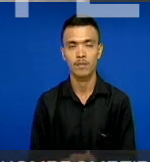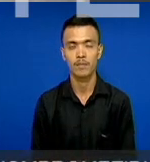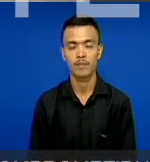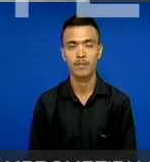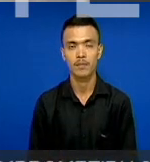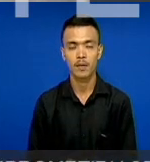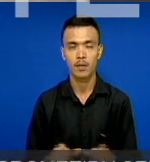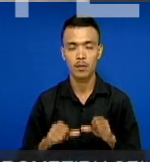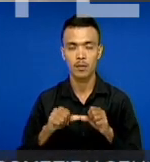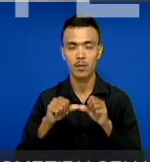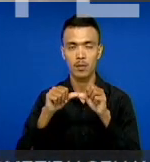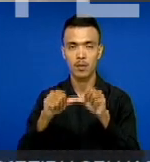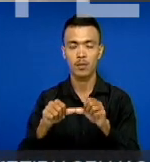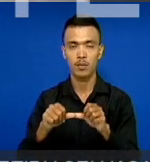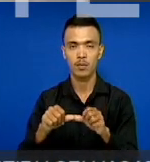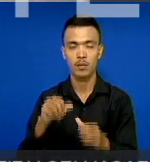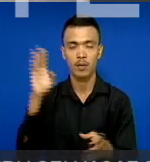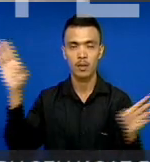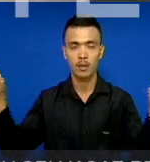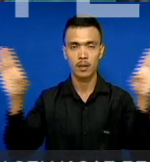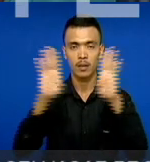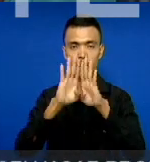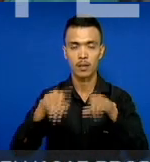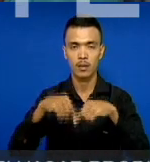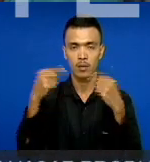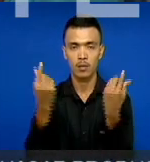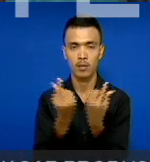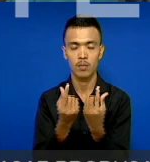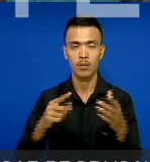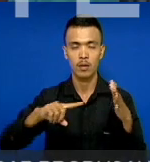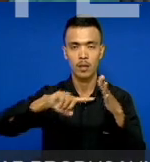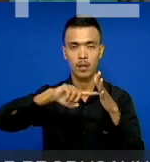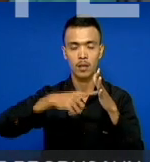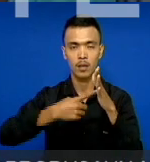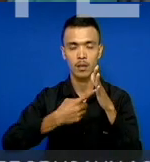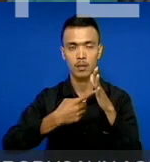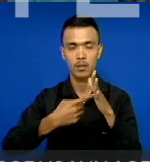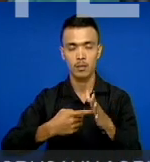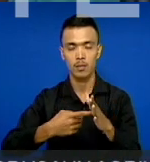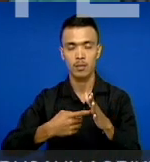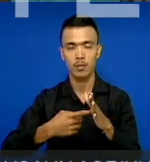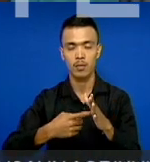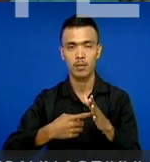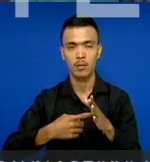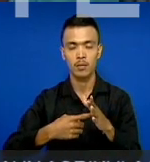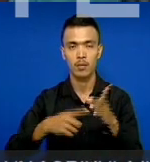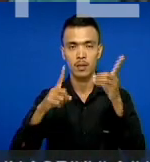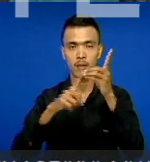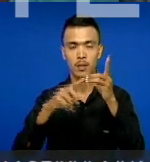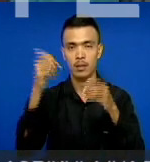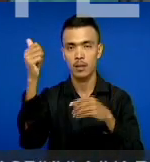atu continua suspende atividades arte marciais au ia desde continuação au ia desde